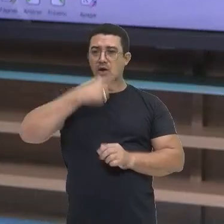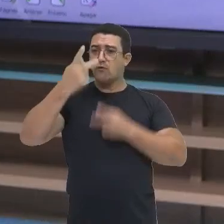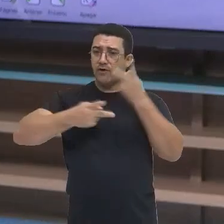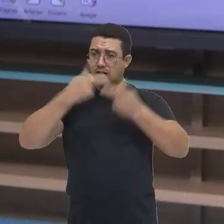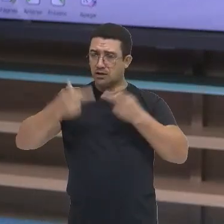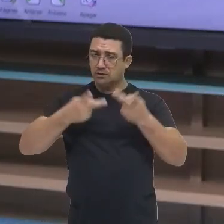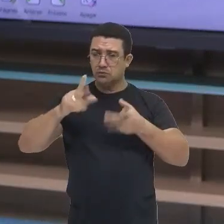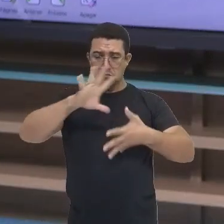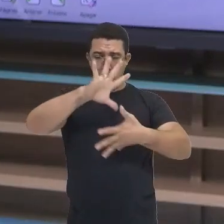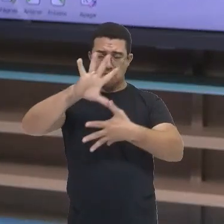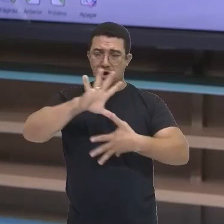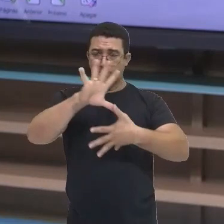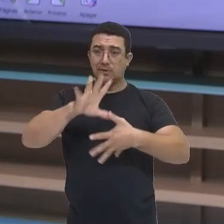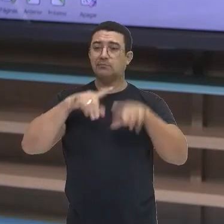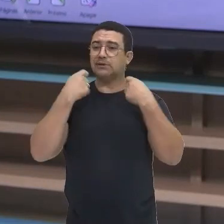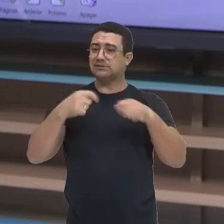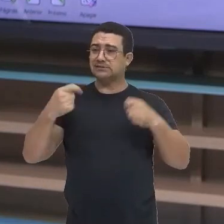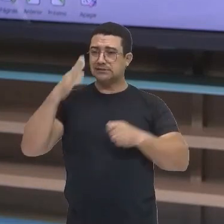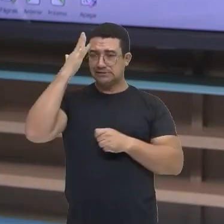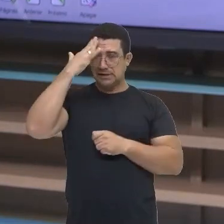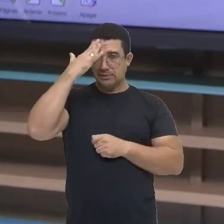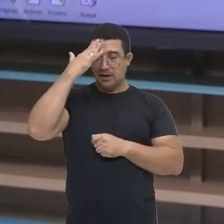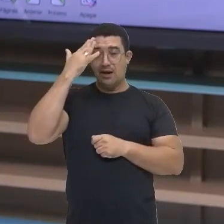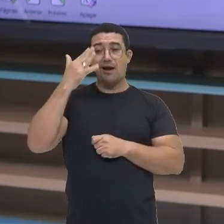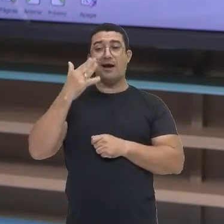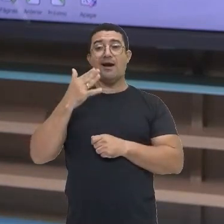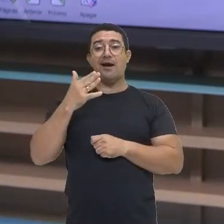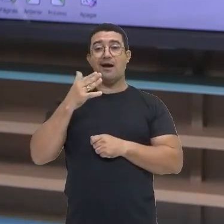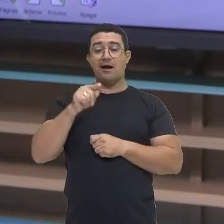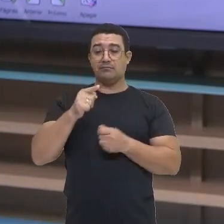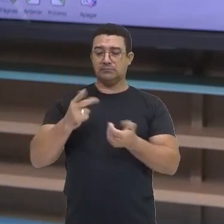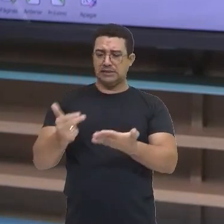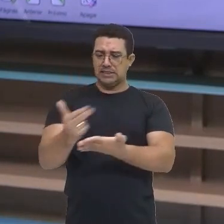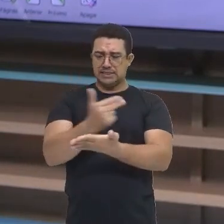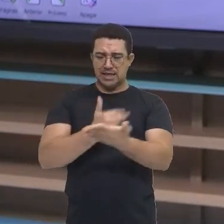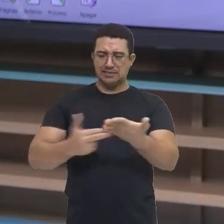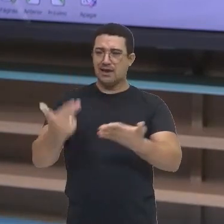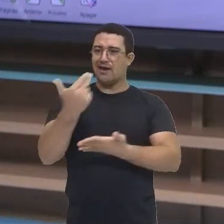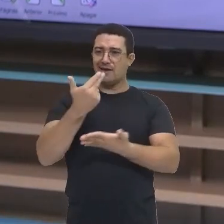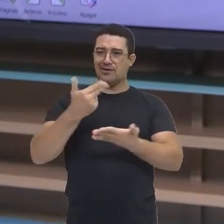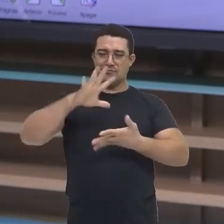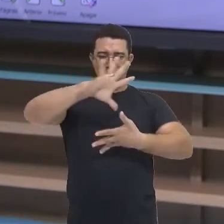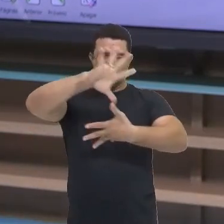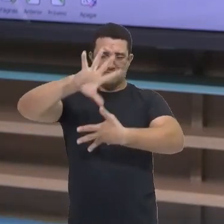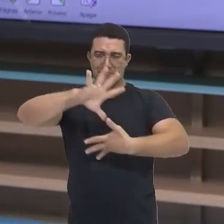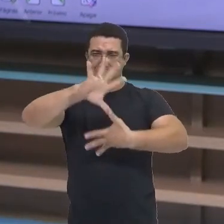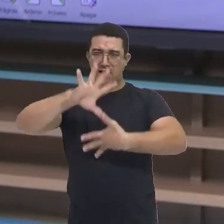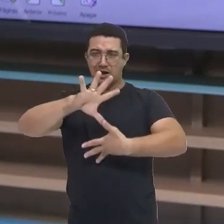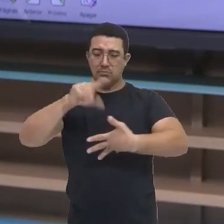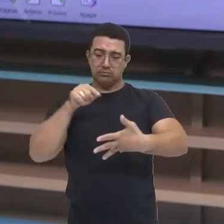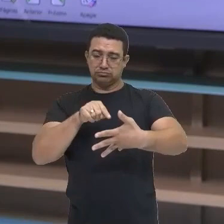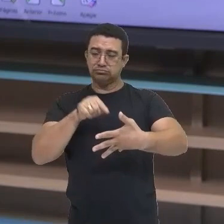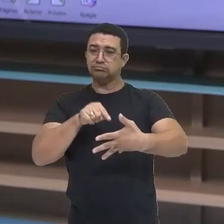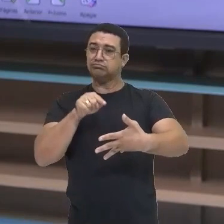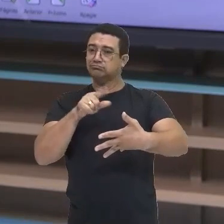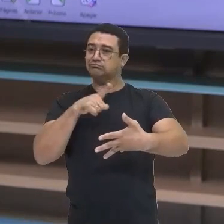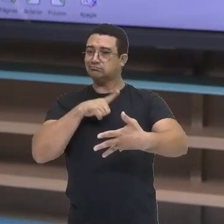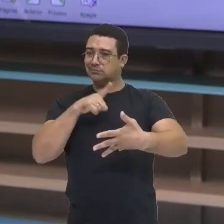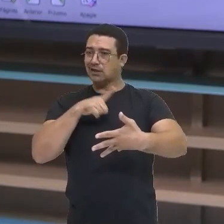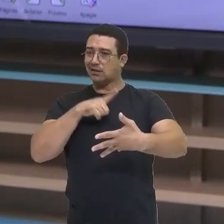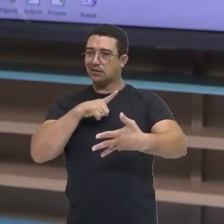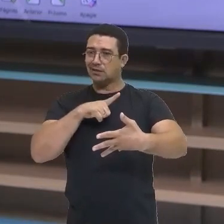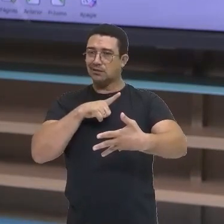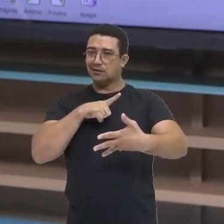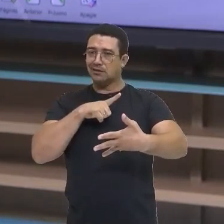entender que aquela representação ali que eu tenho, que é o mapa, ela guarda uma